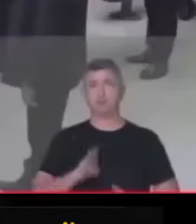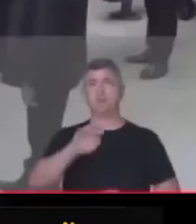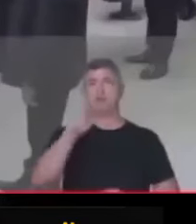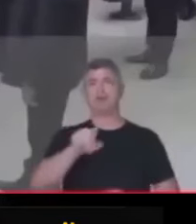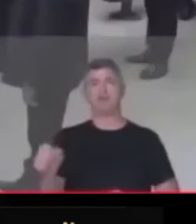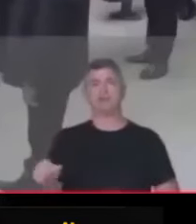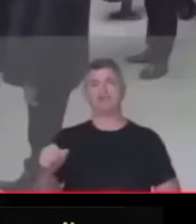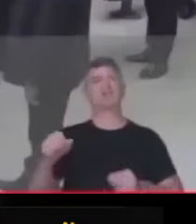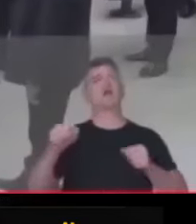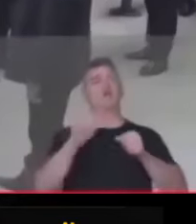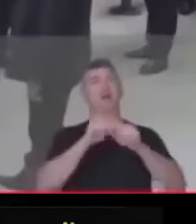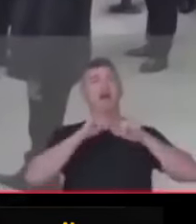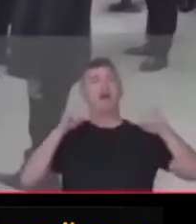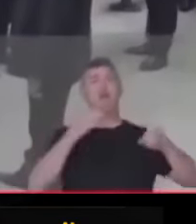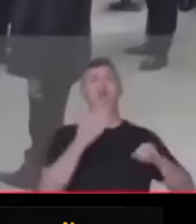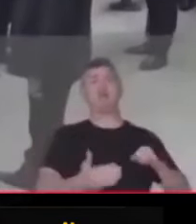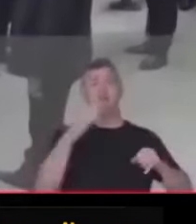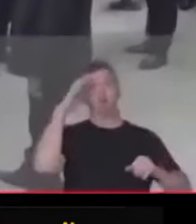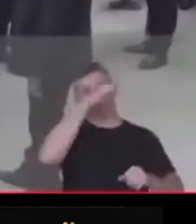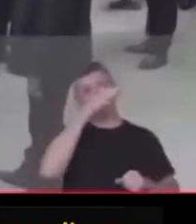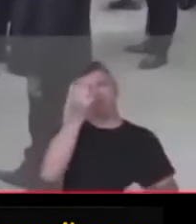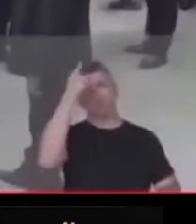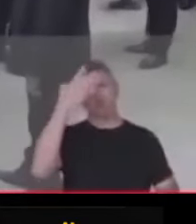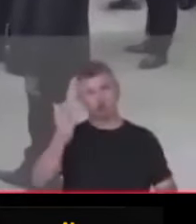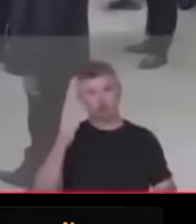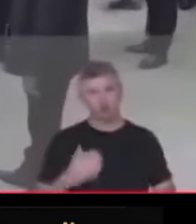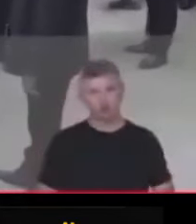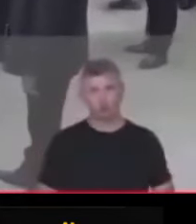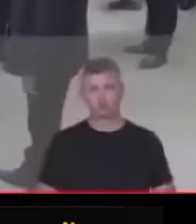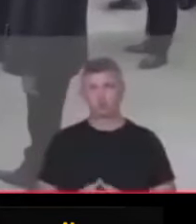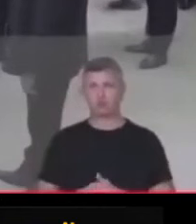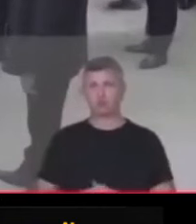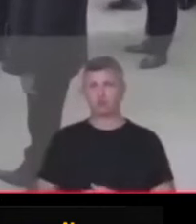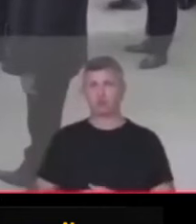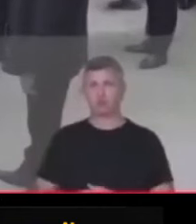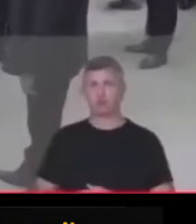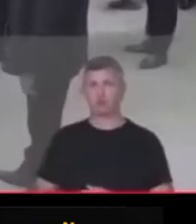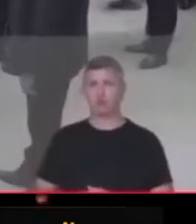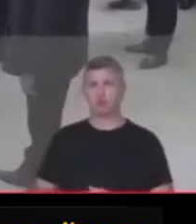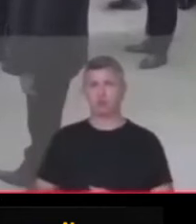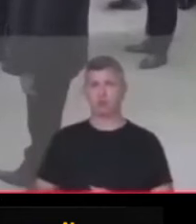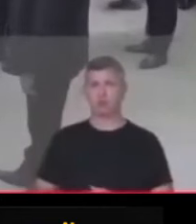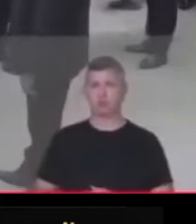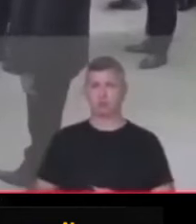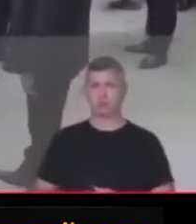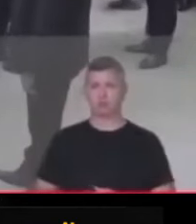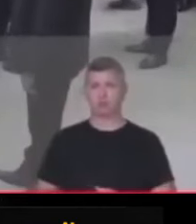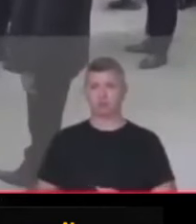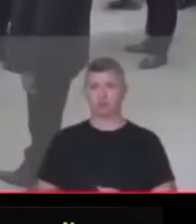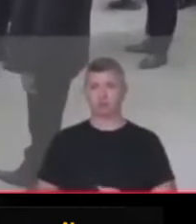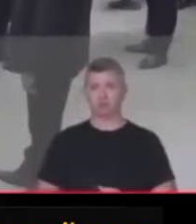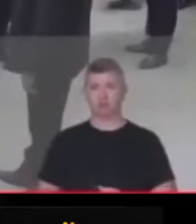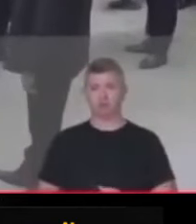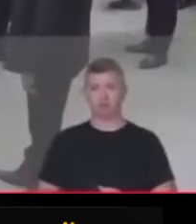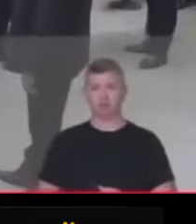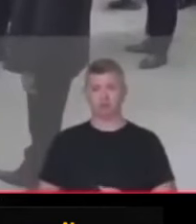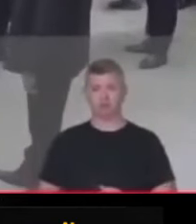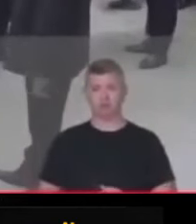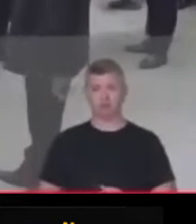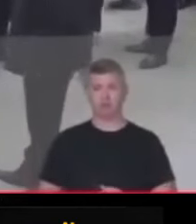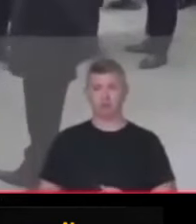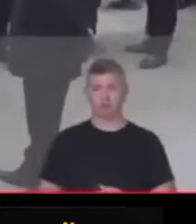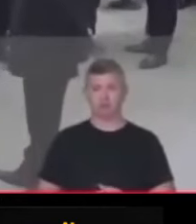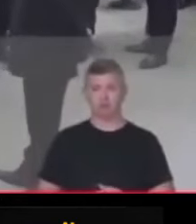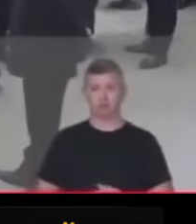Passa a palavra nesse momento. Passa a palavra nesse momento. A relatora da matéria. É vergonha. Senhor deputado. Presidente. Presidente. Vamos ter, por favor, vamos